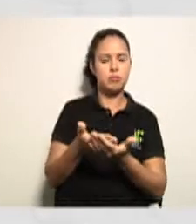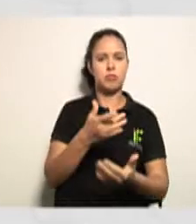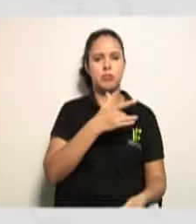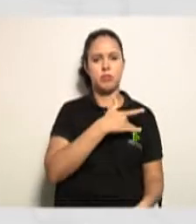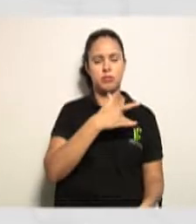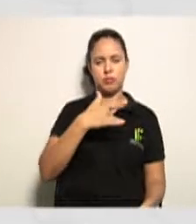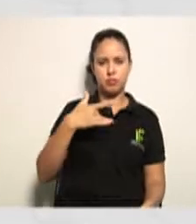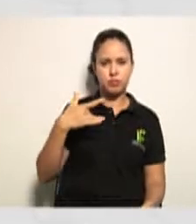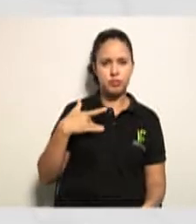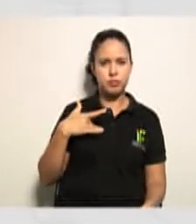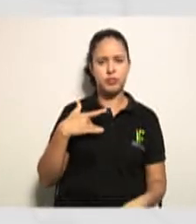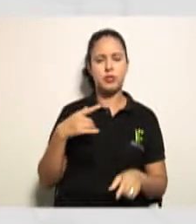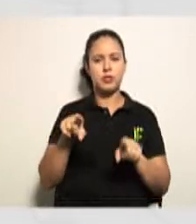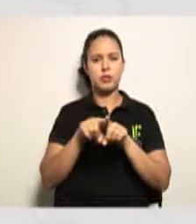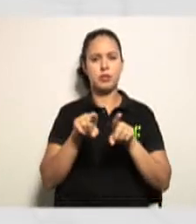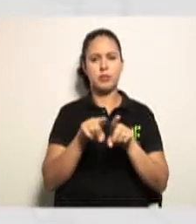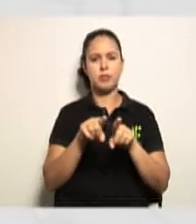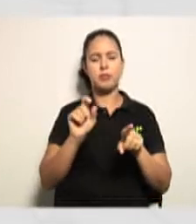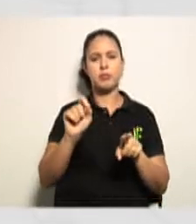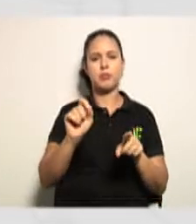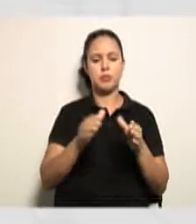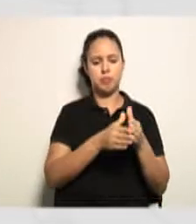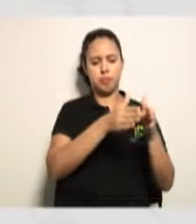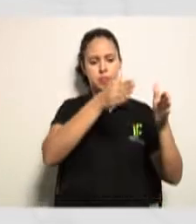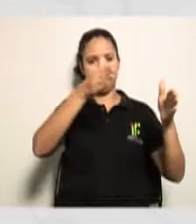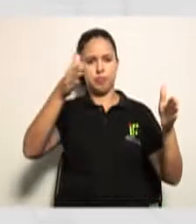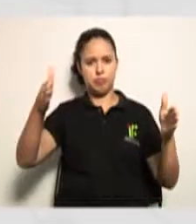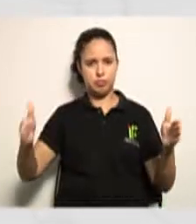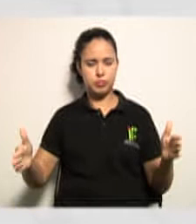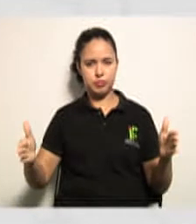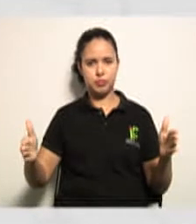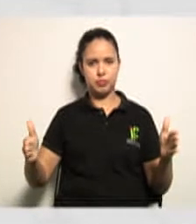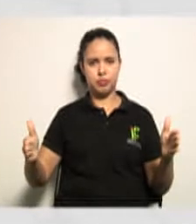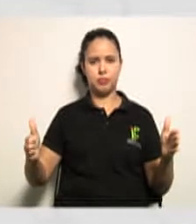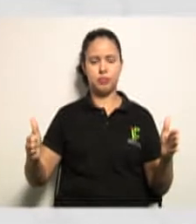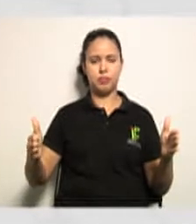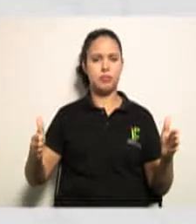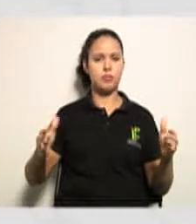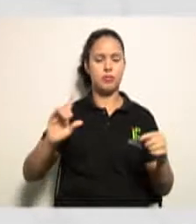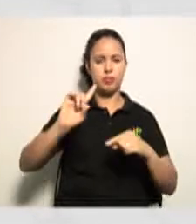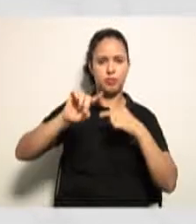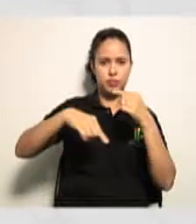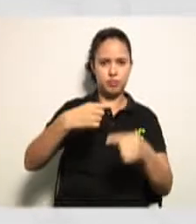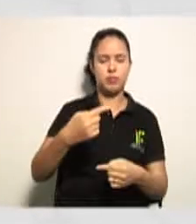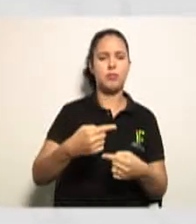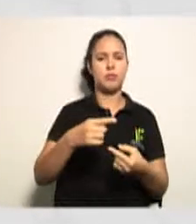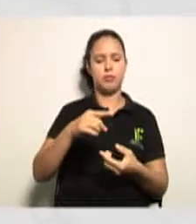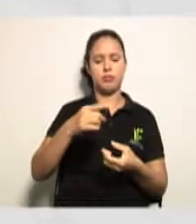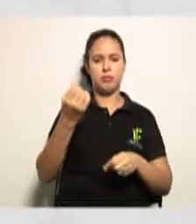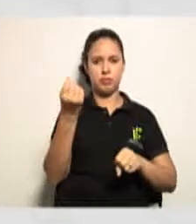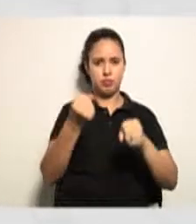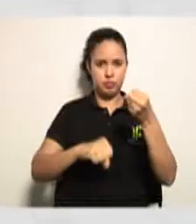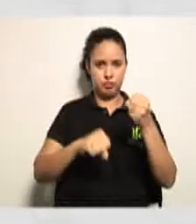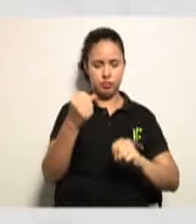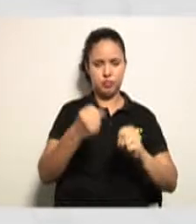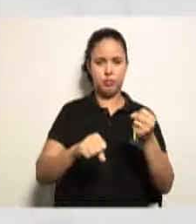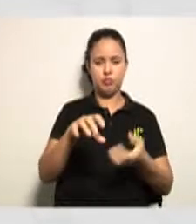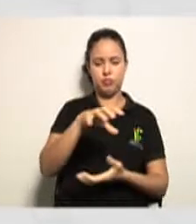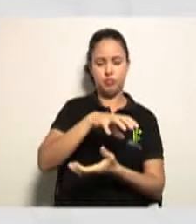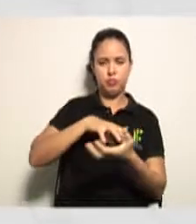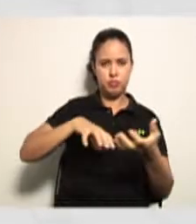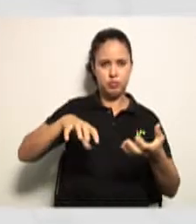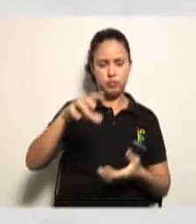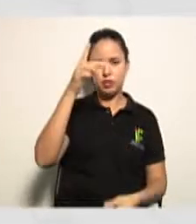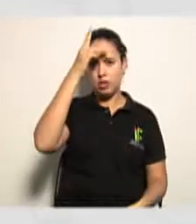saúde. Houve também, nesse período pós-Revolução Industrial, como precisava de muita gente para trabalhar nas indústrias, o êxito rural,